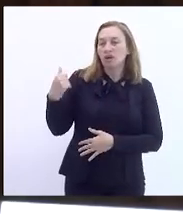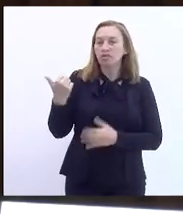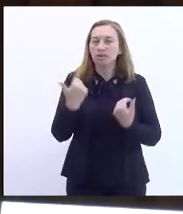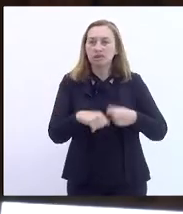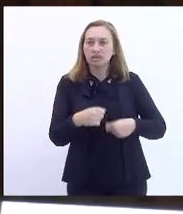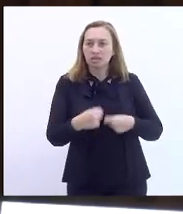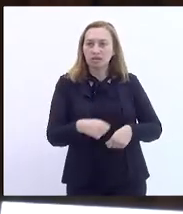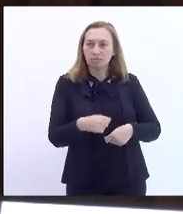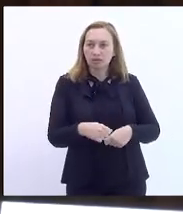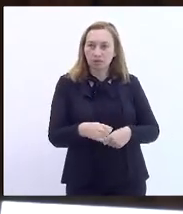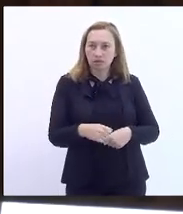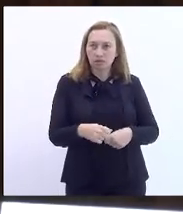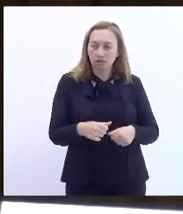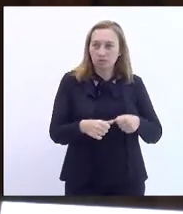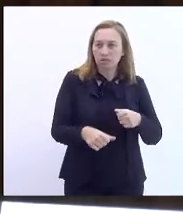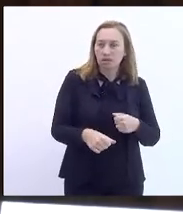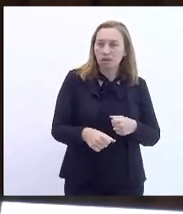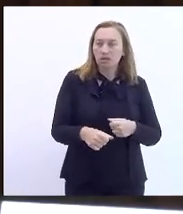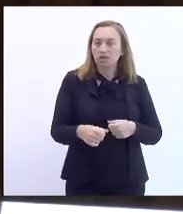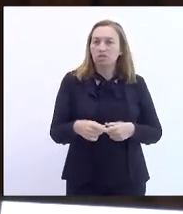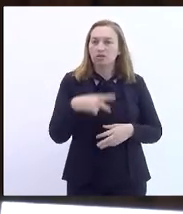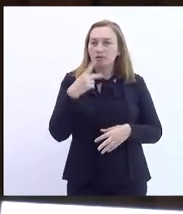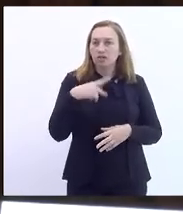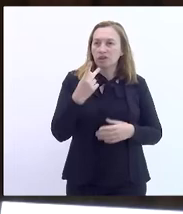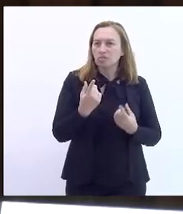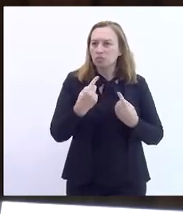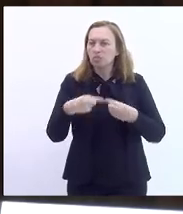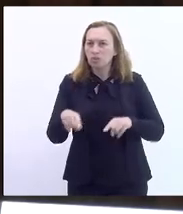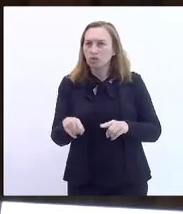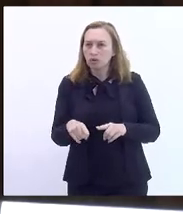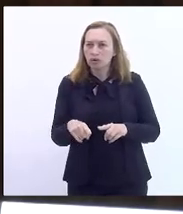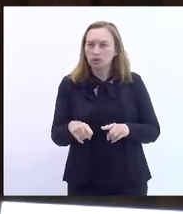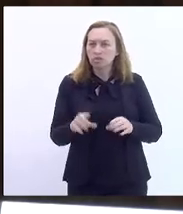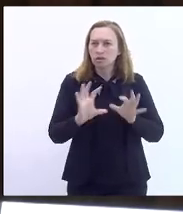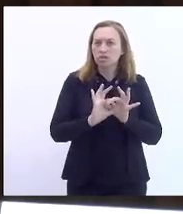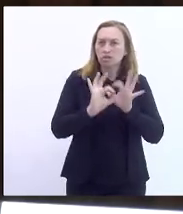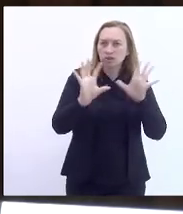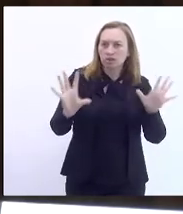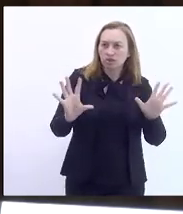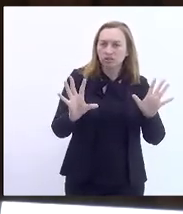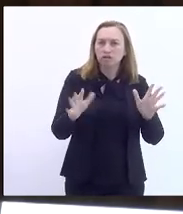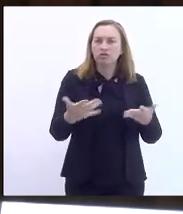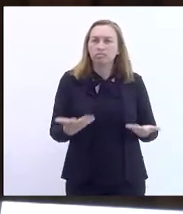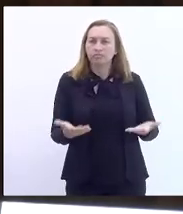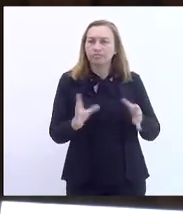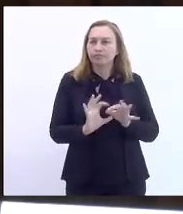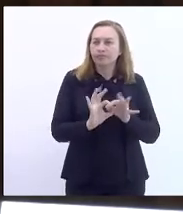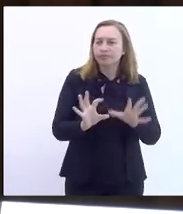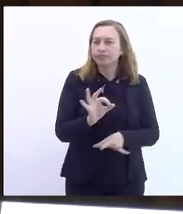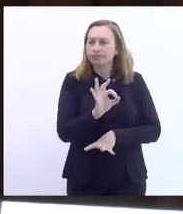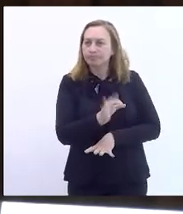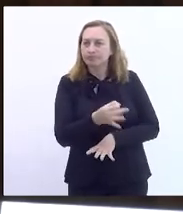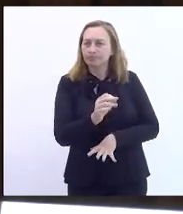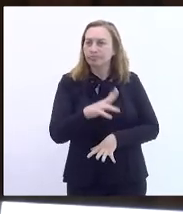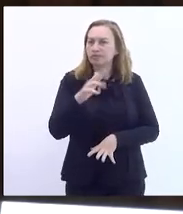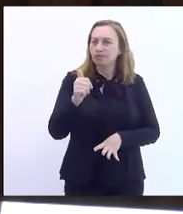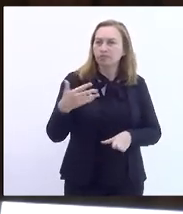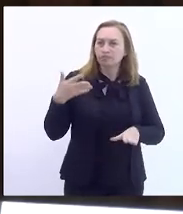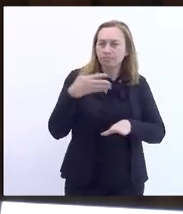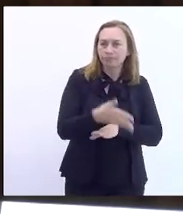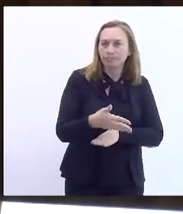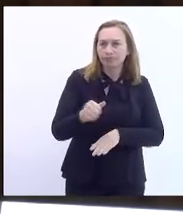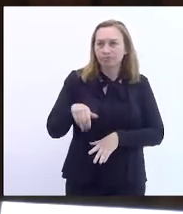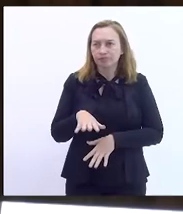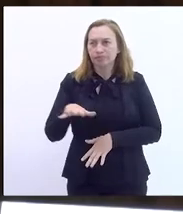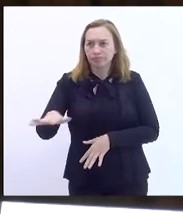que estar porque a gente está falando de ataques à democracia uma democracia que processo nunca chegou dentro da favela